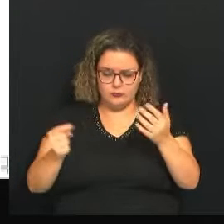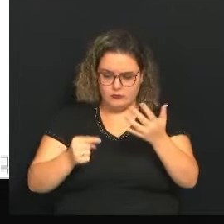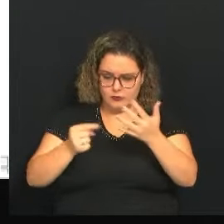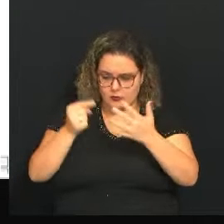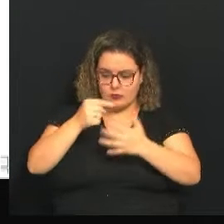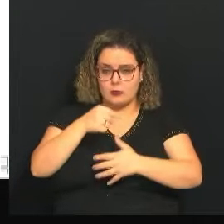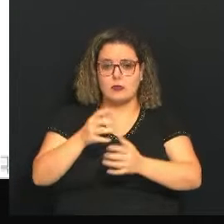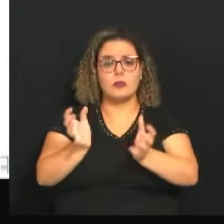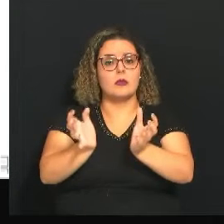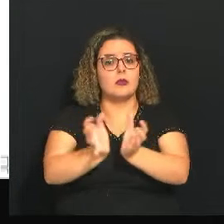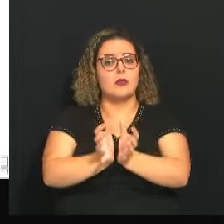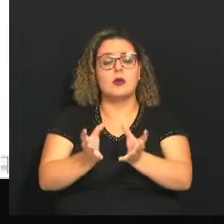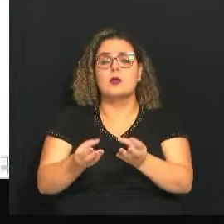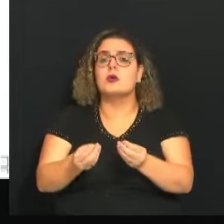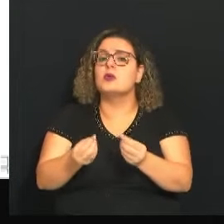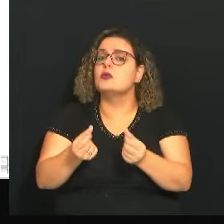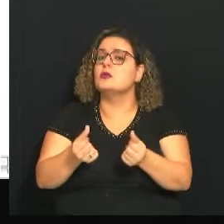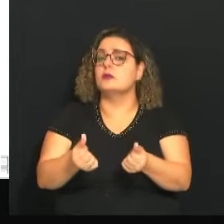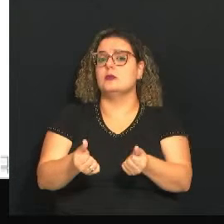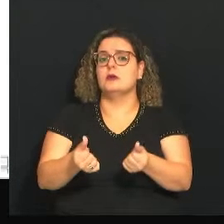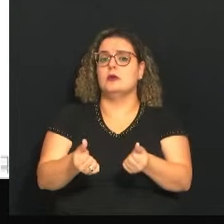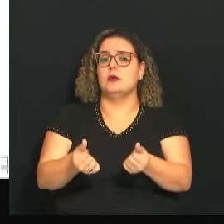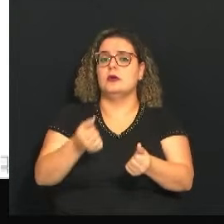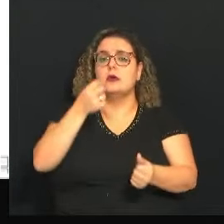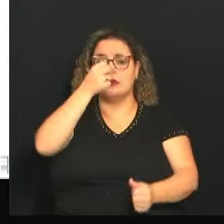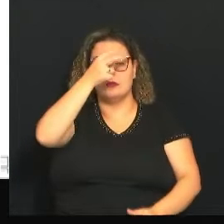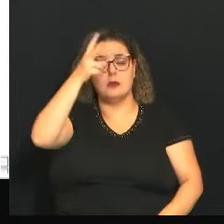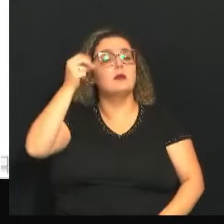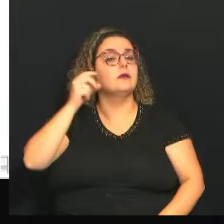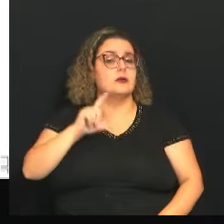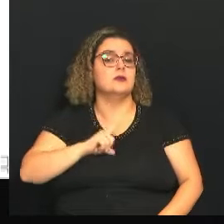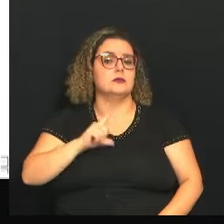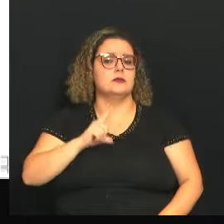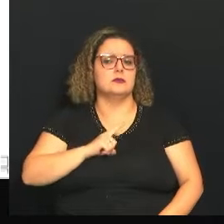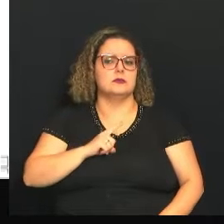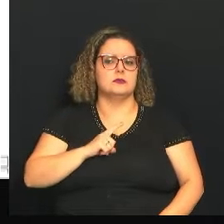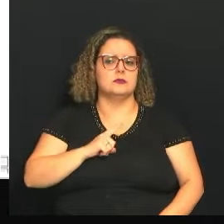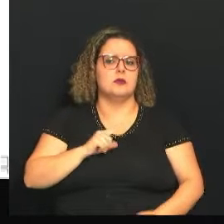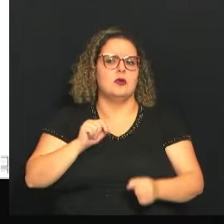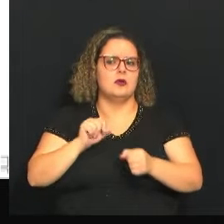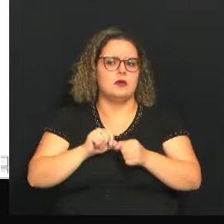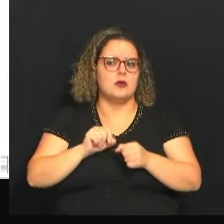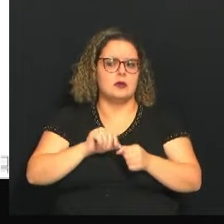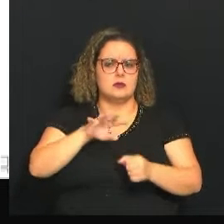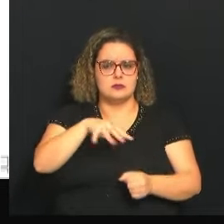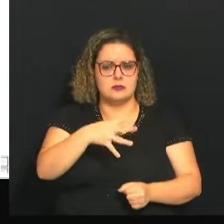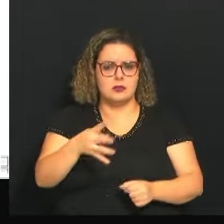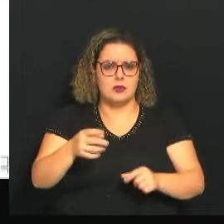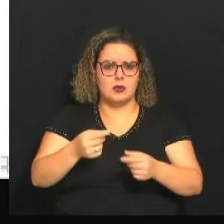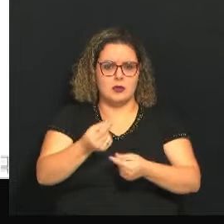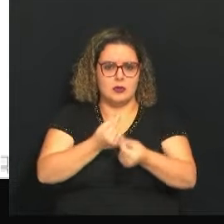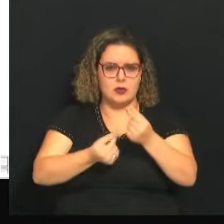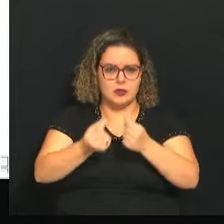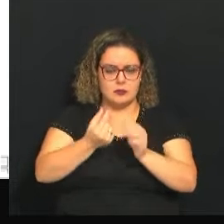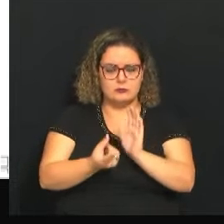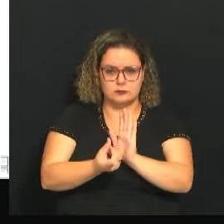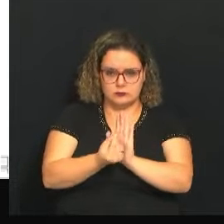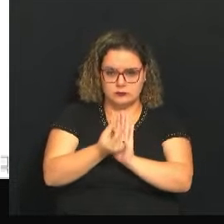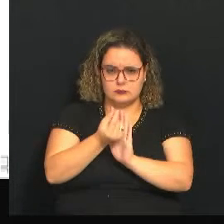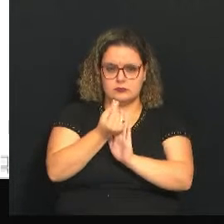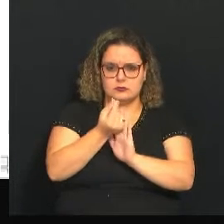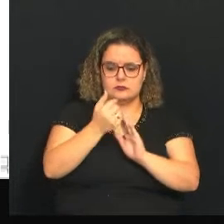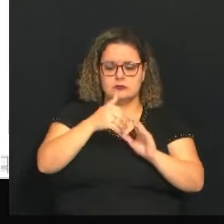de excelência que a Prefeitura de Campinas tem. Fez com que essa receita, claro, com a potência da cidade, com a vocação